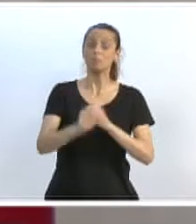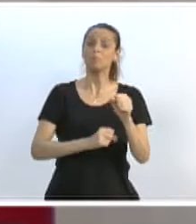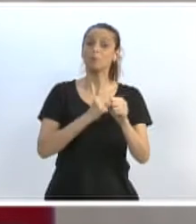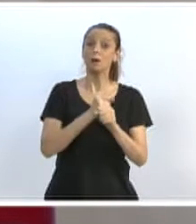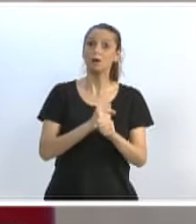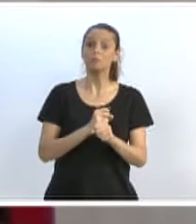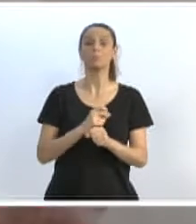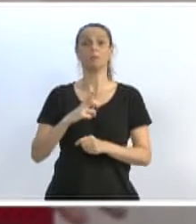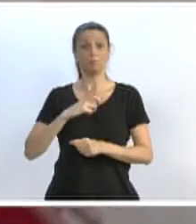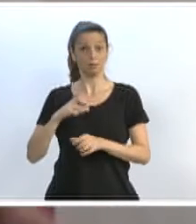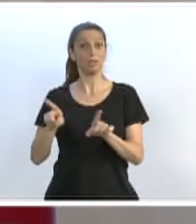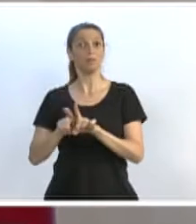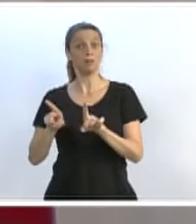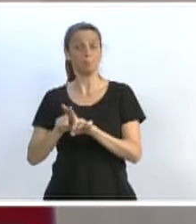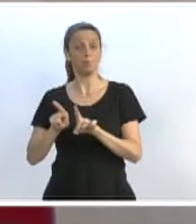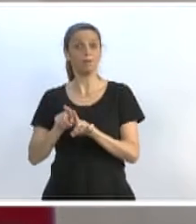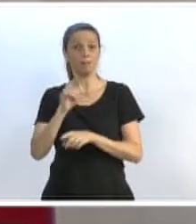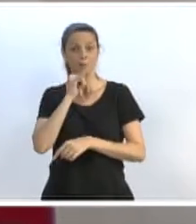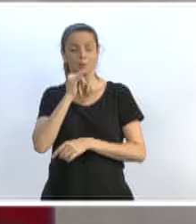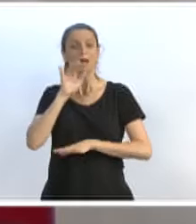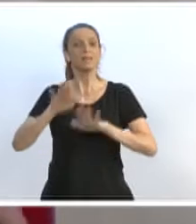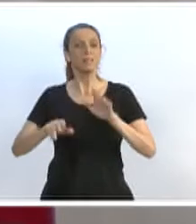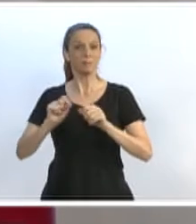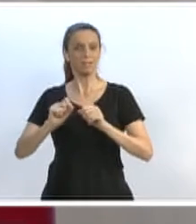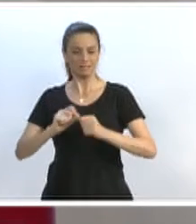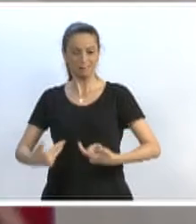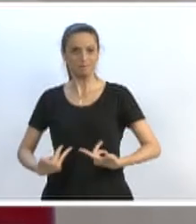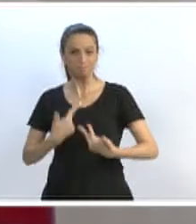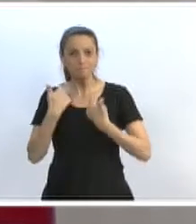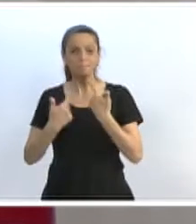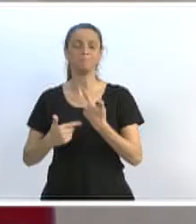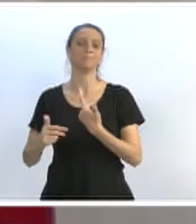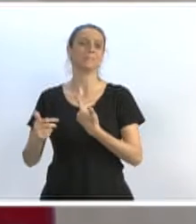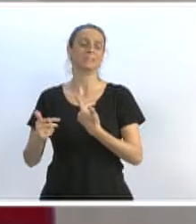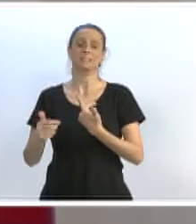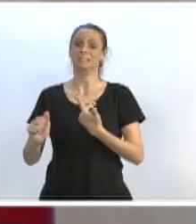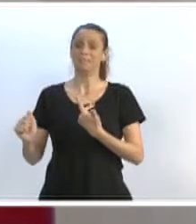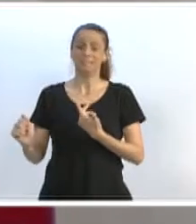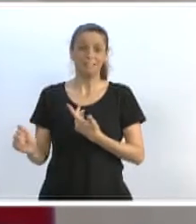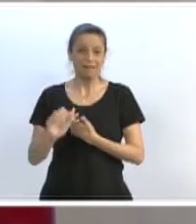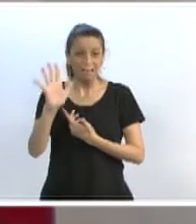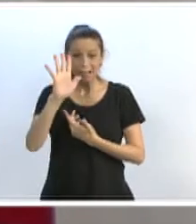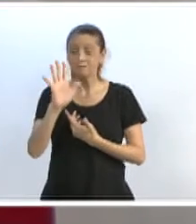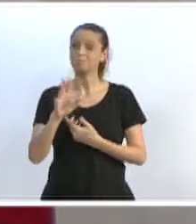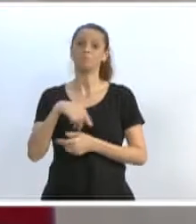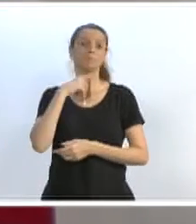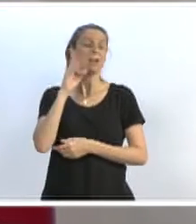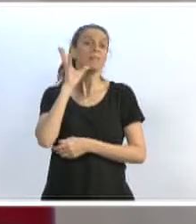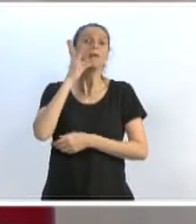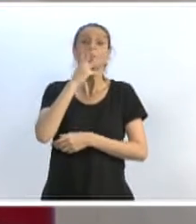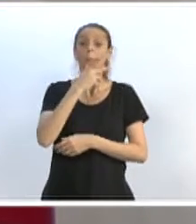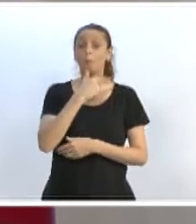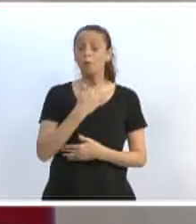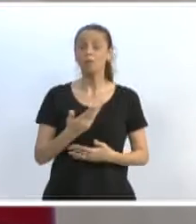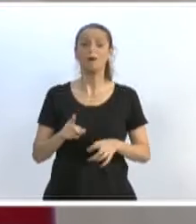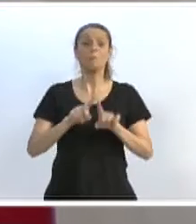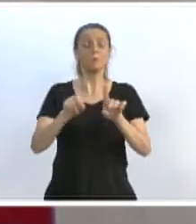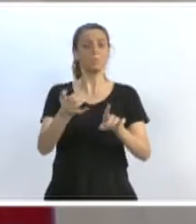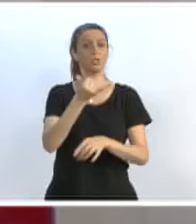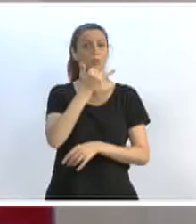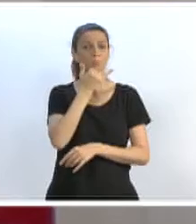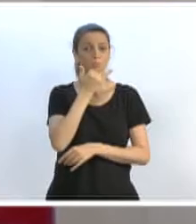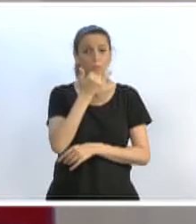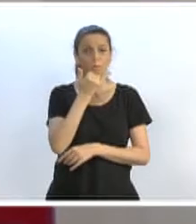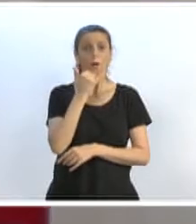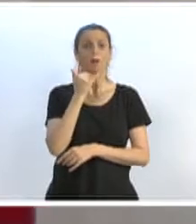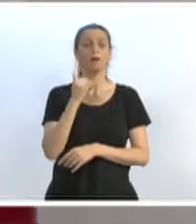consultas de alto custo quase 2 anos. Cirurgias então nem se fala. Até quando? Até quando o Blumenau tem que sofrer